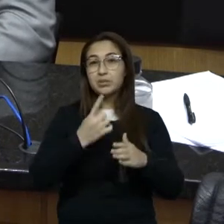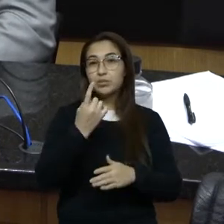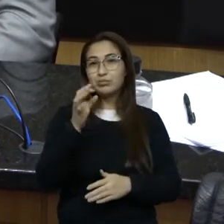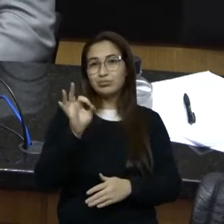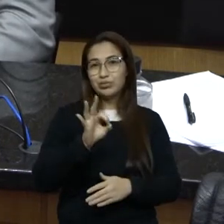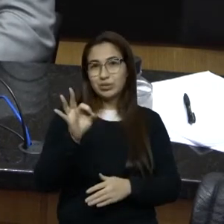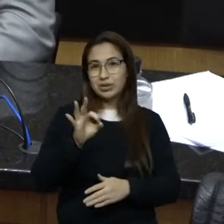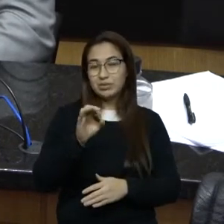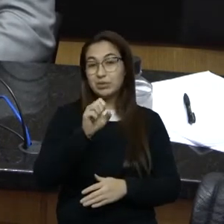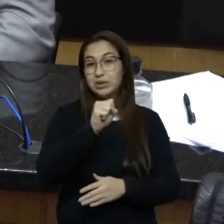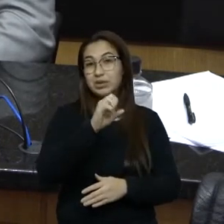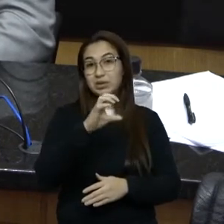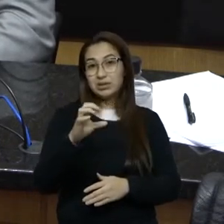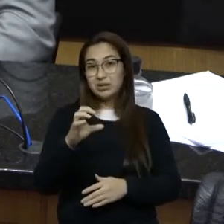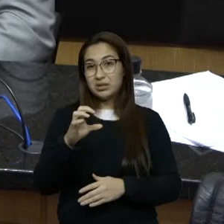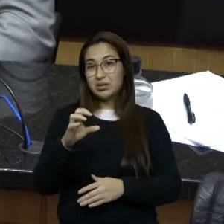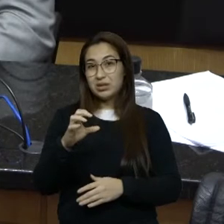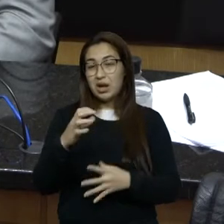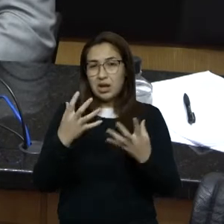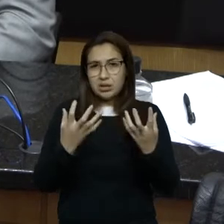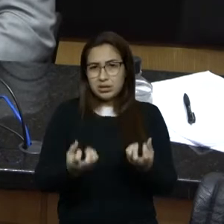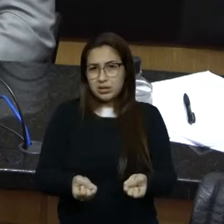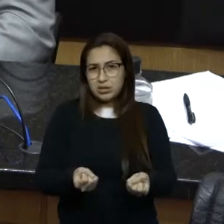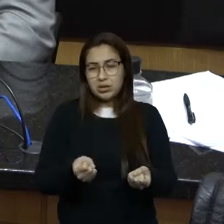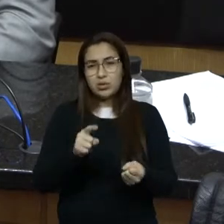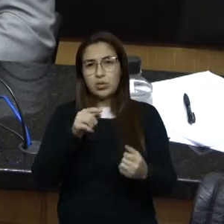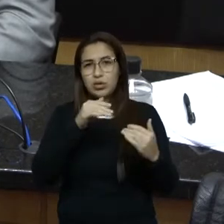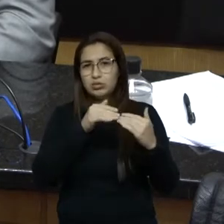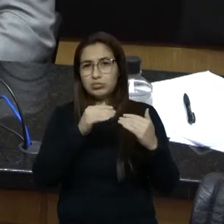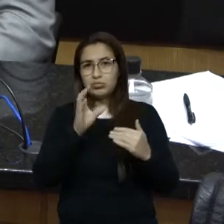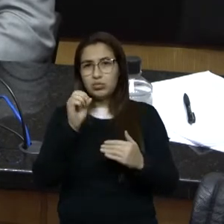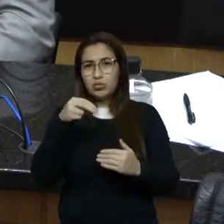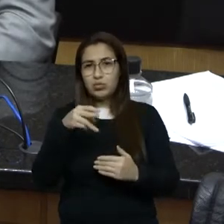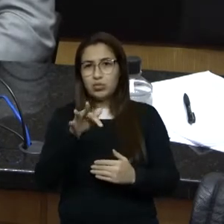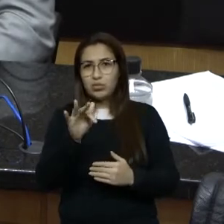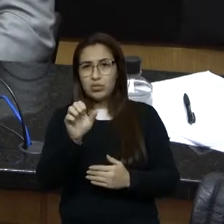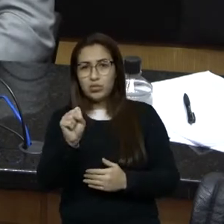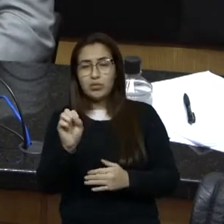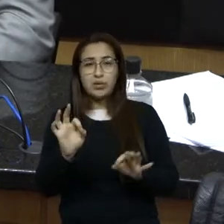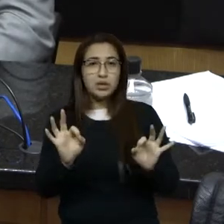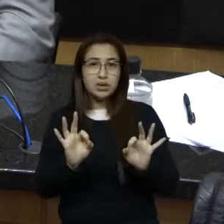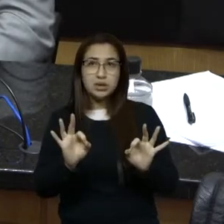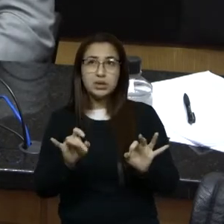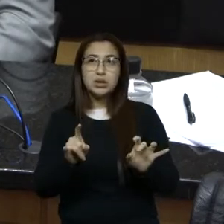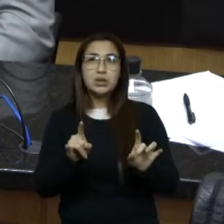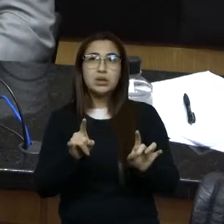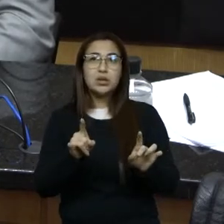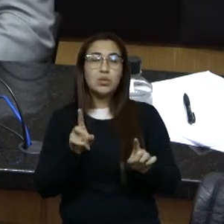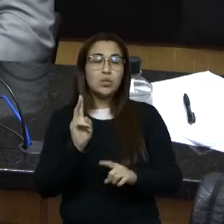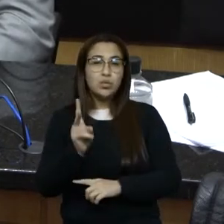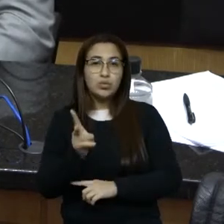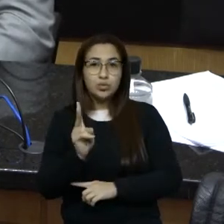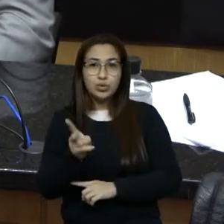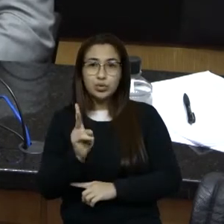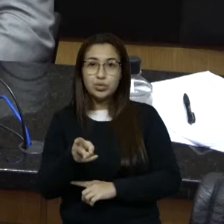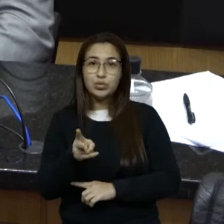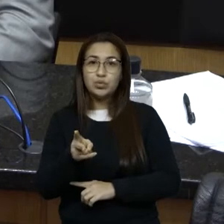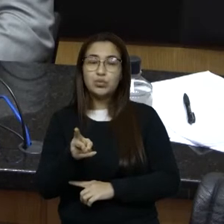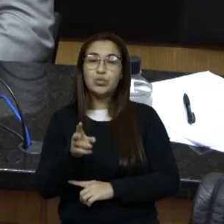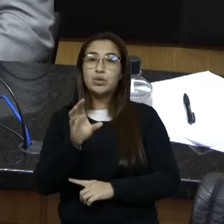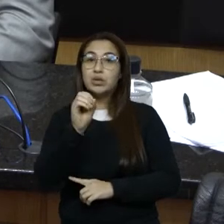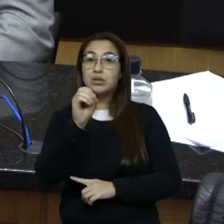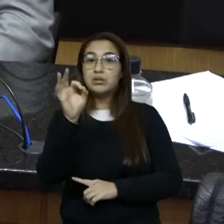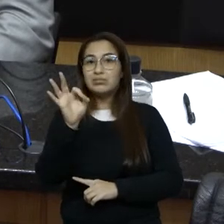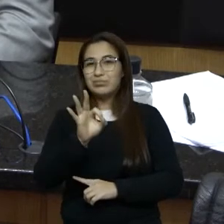Santa Catarina não aderiu ao convênio do confaz e continua praticando zero por cento